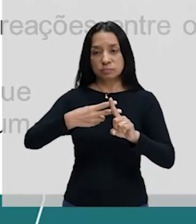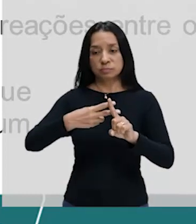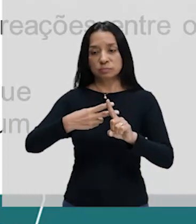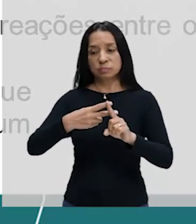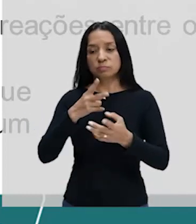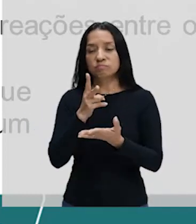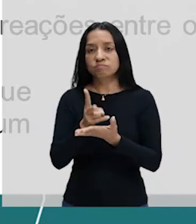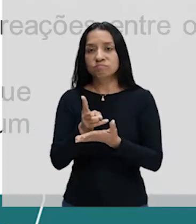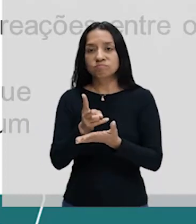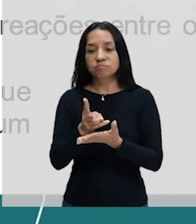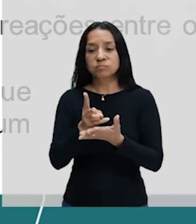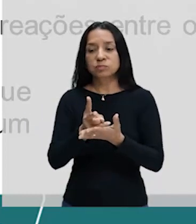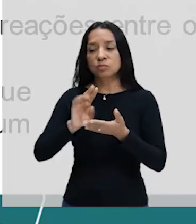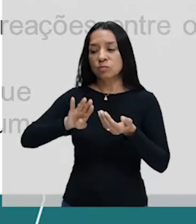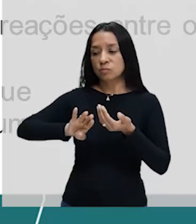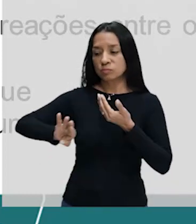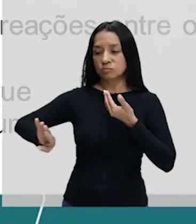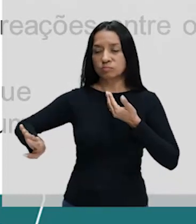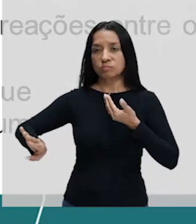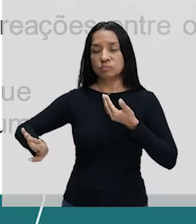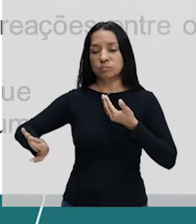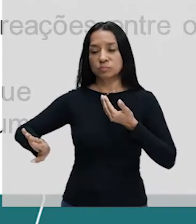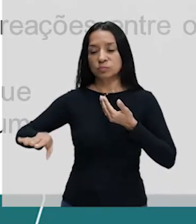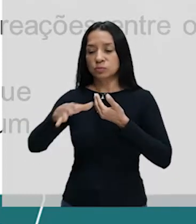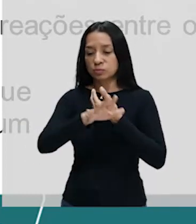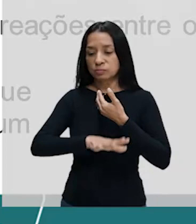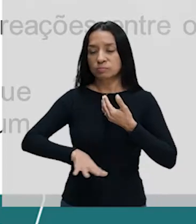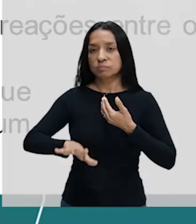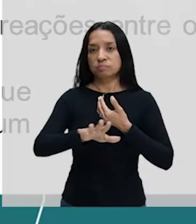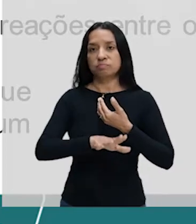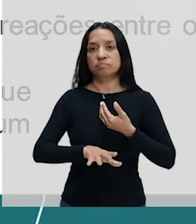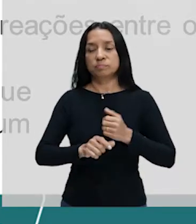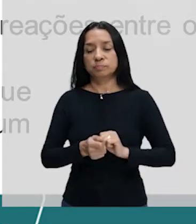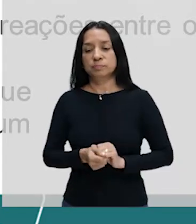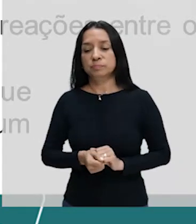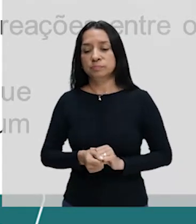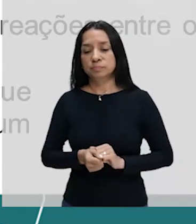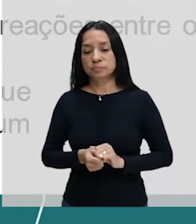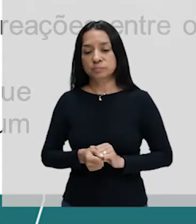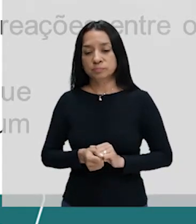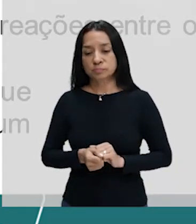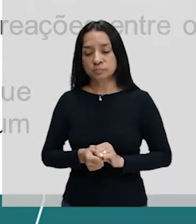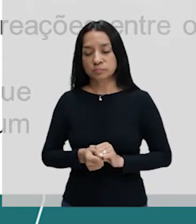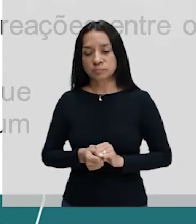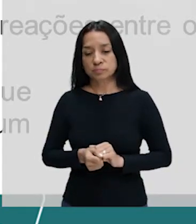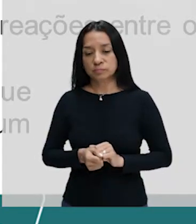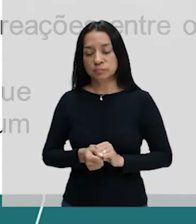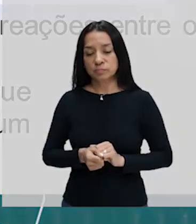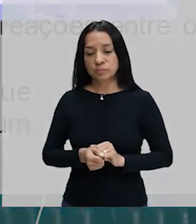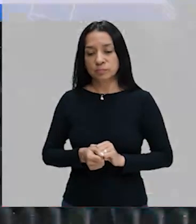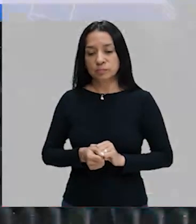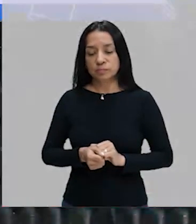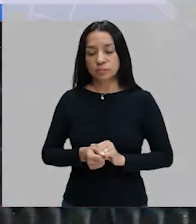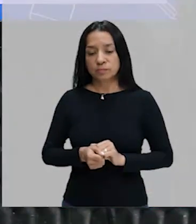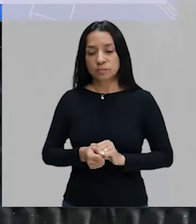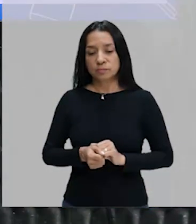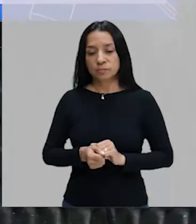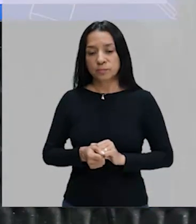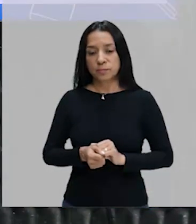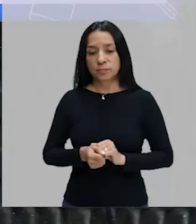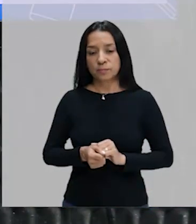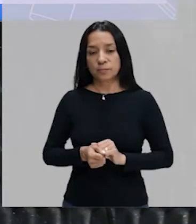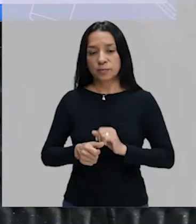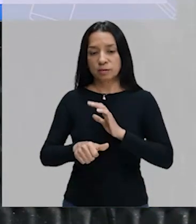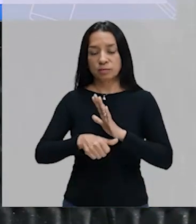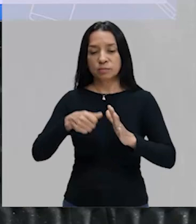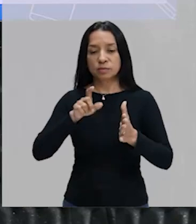um certo isolamento do ambiente, tá? Por meio de um envoltório membranoso. Então, a primeira